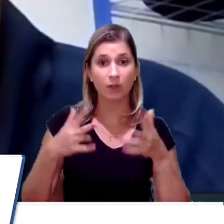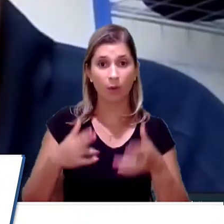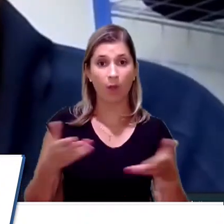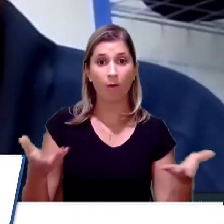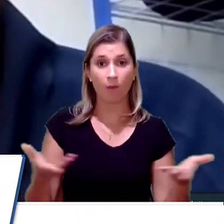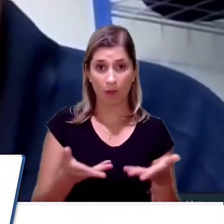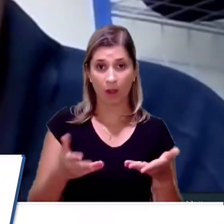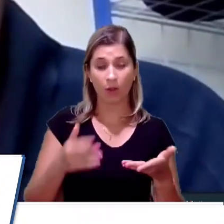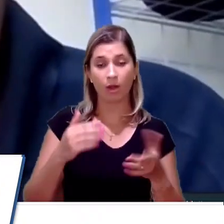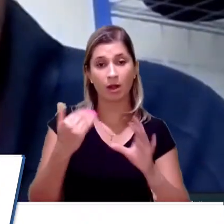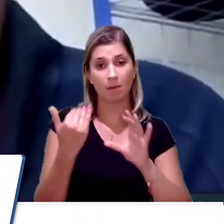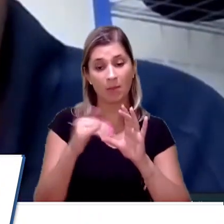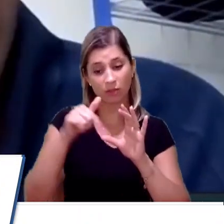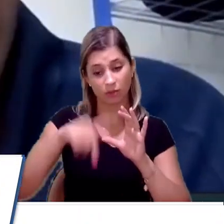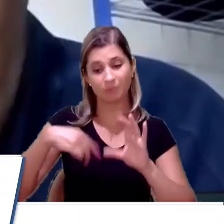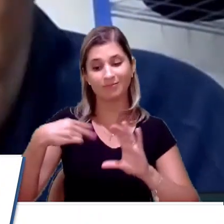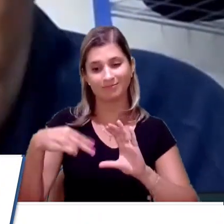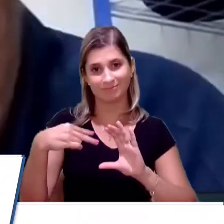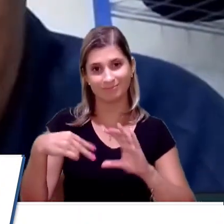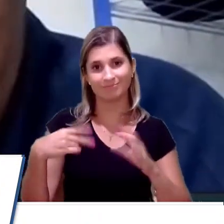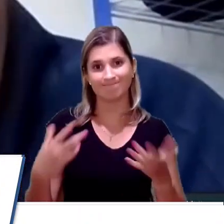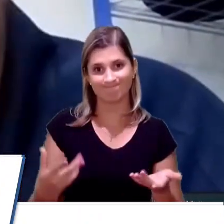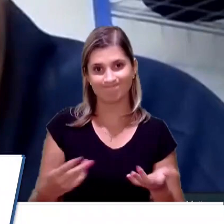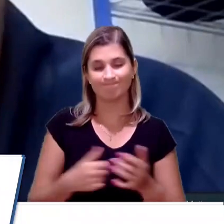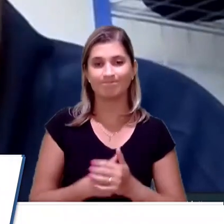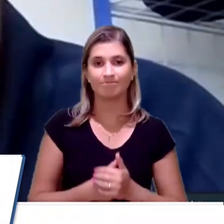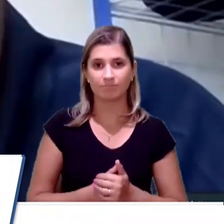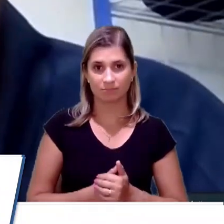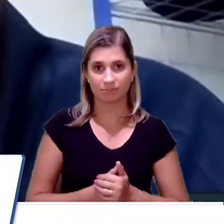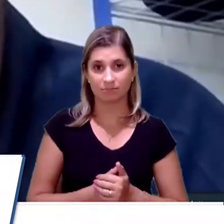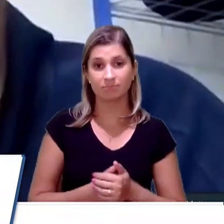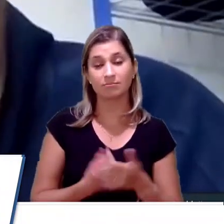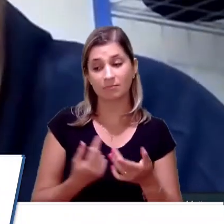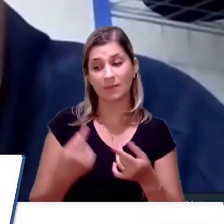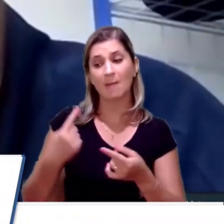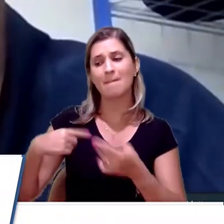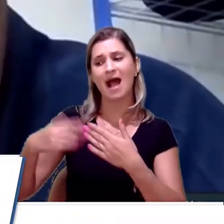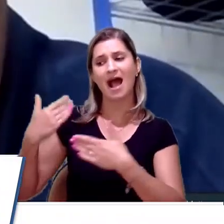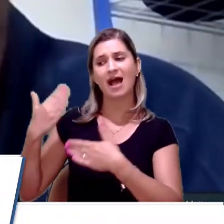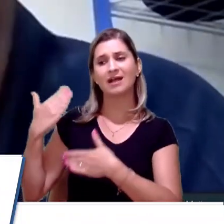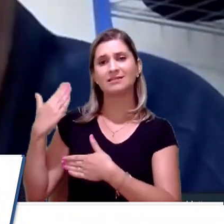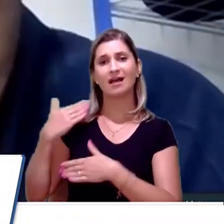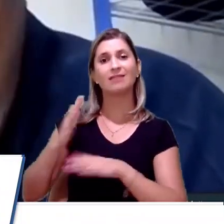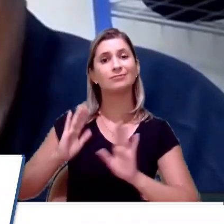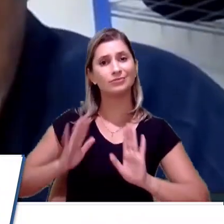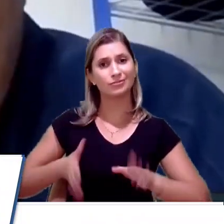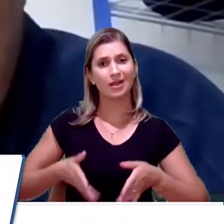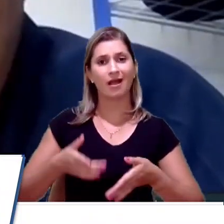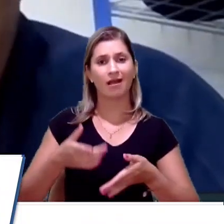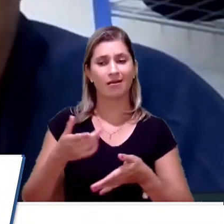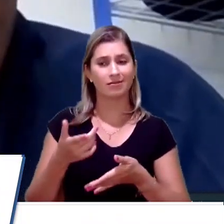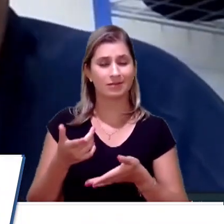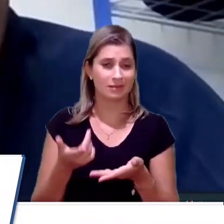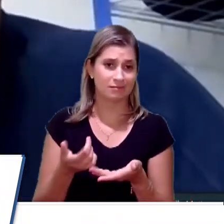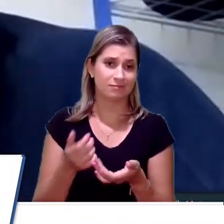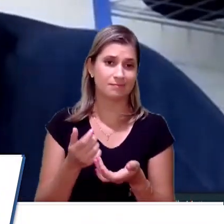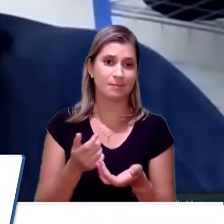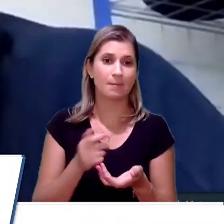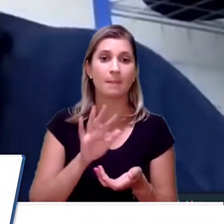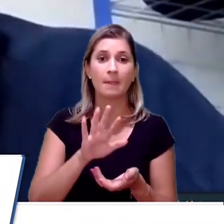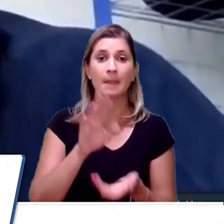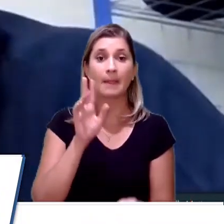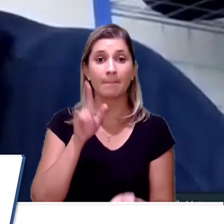Municipal. Se nós poderíamos ter matado isso lá atrás, porque, na realidade, foi feito